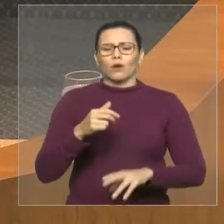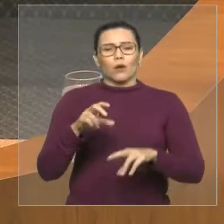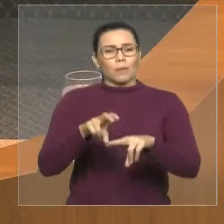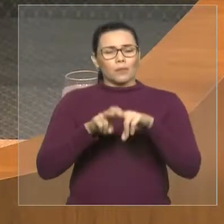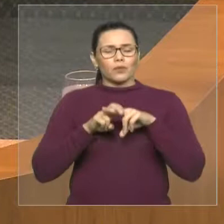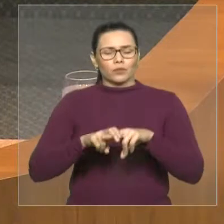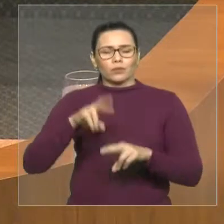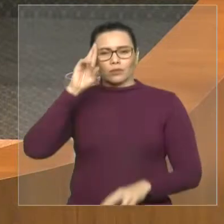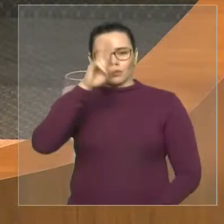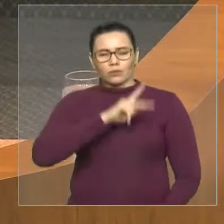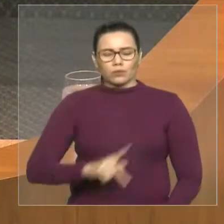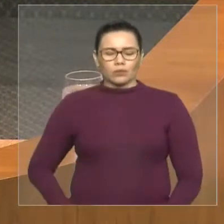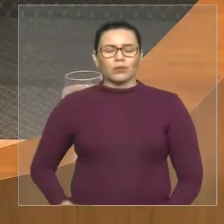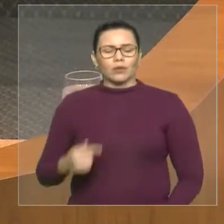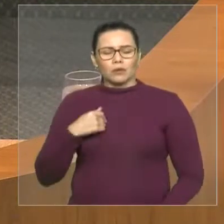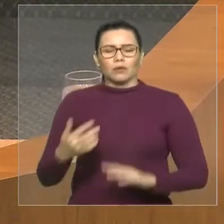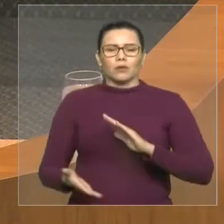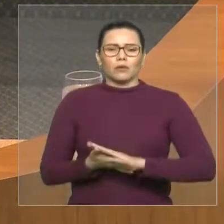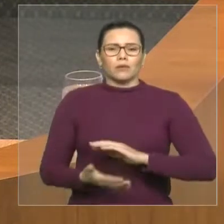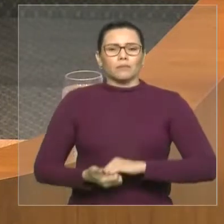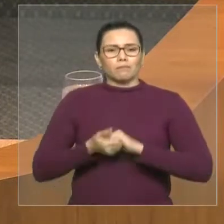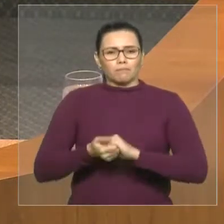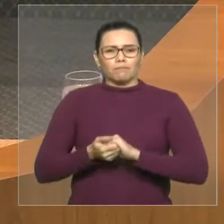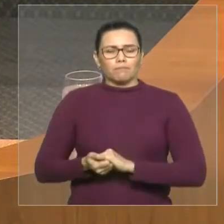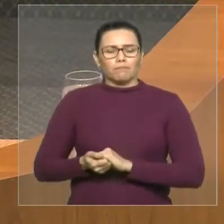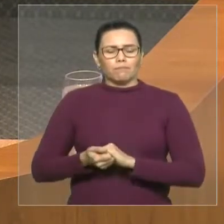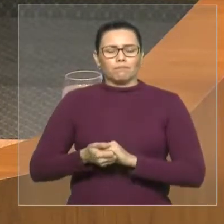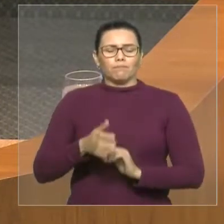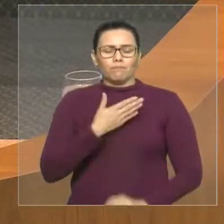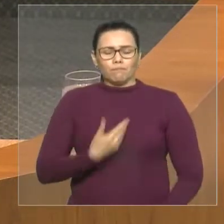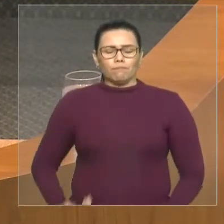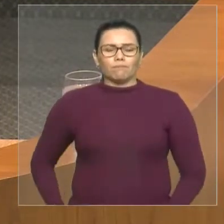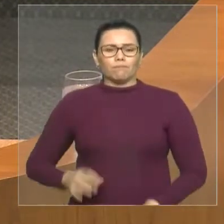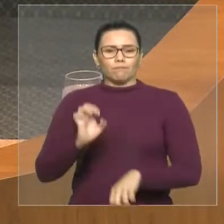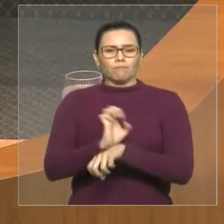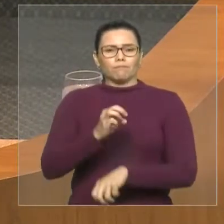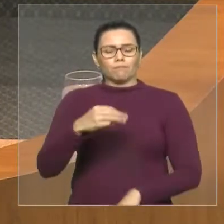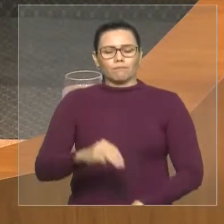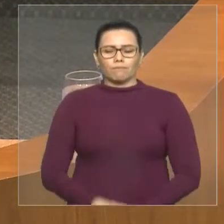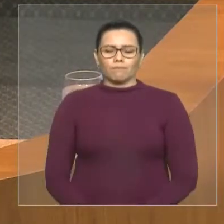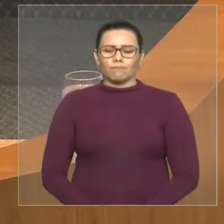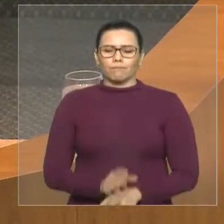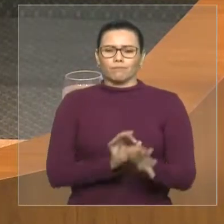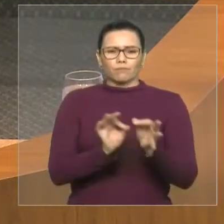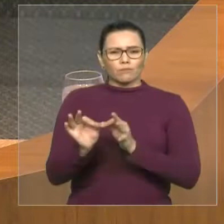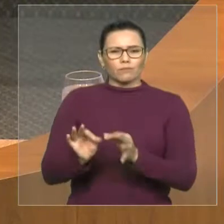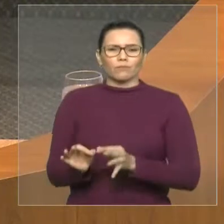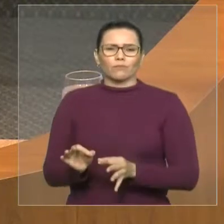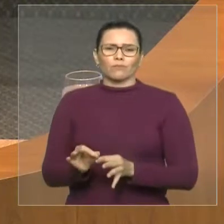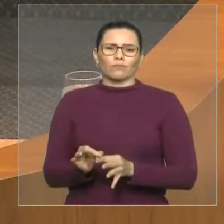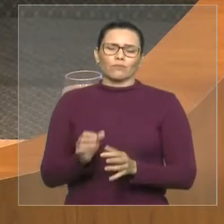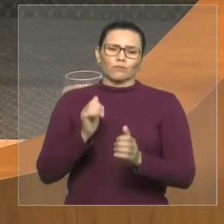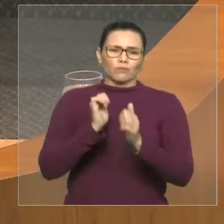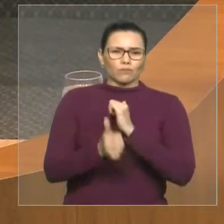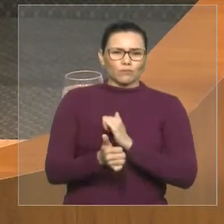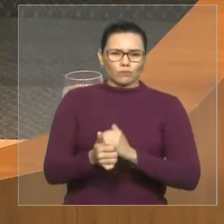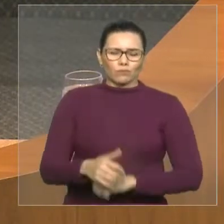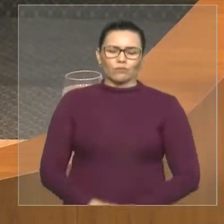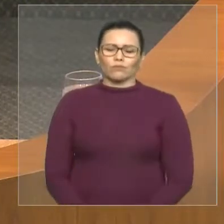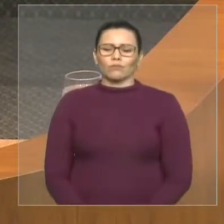o governo do Estado do Maranhão por ter realizado um evento esportivo como esse, e